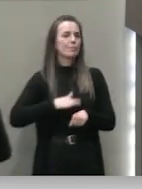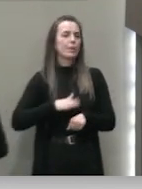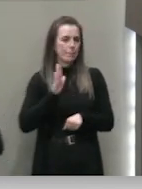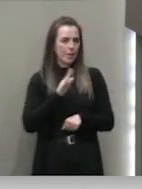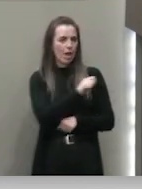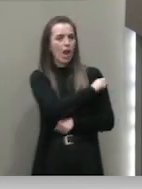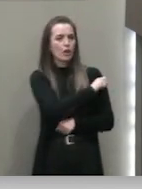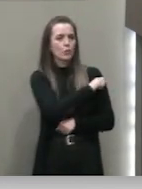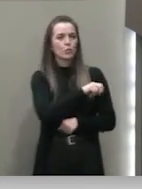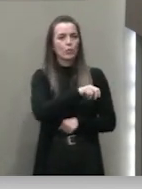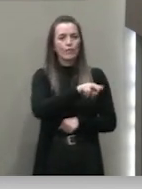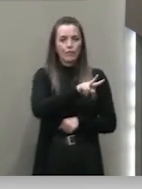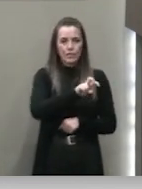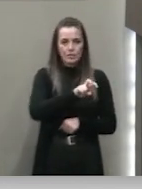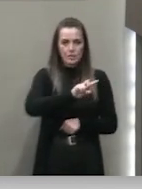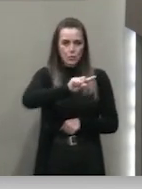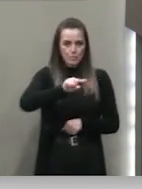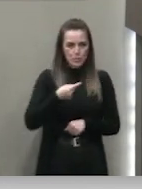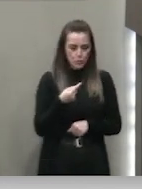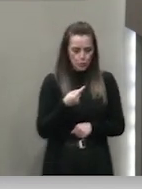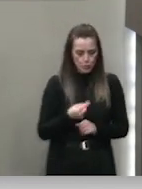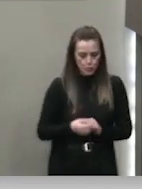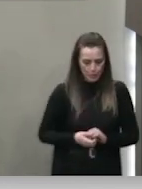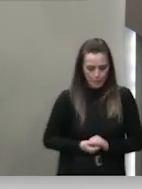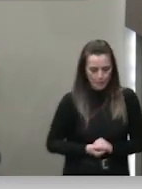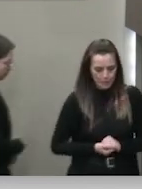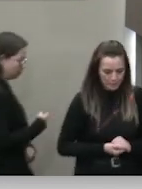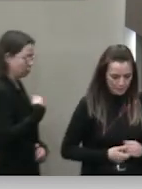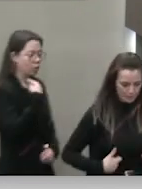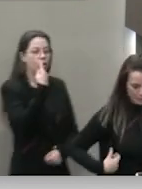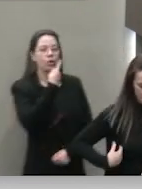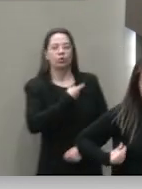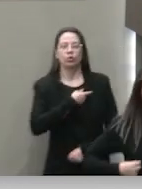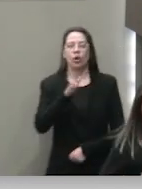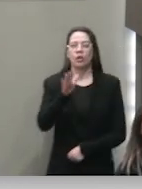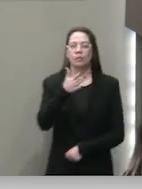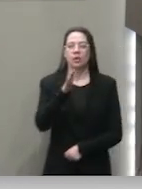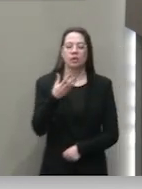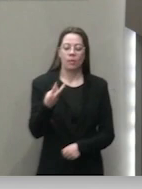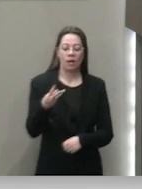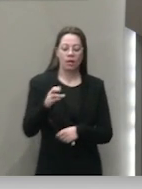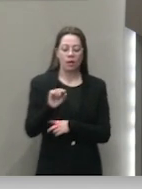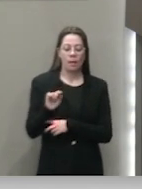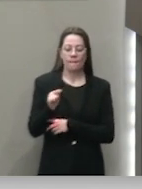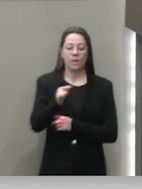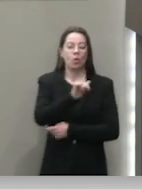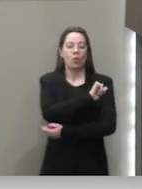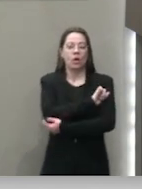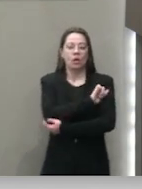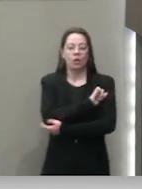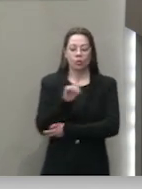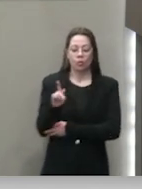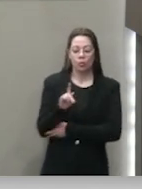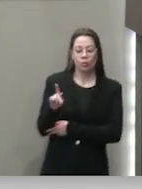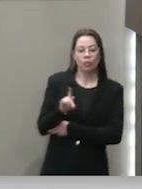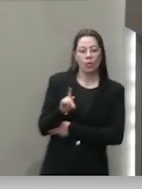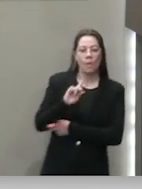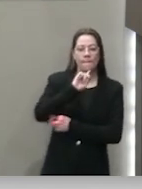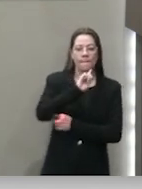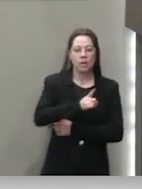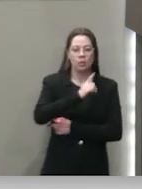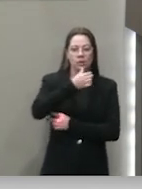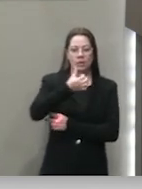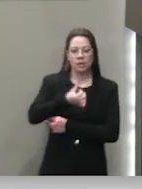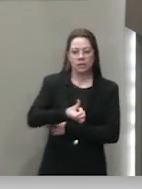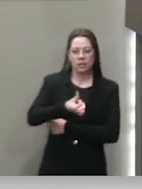Alunos, em torno de 25 mil alunos. Nós estamos na casa de 30 mil alunos. Professores,